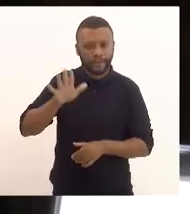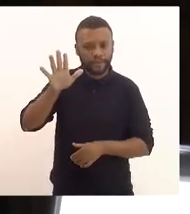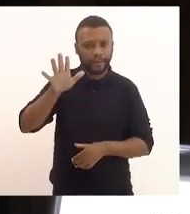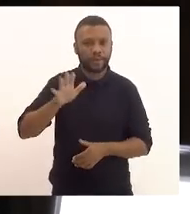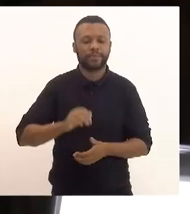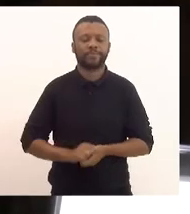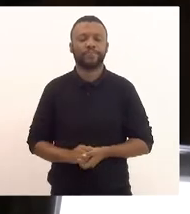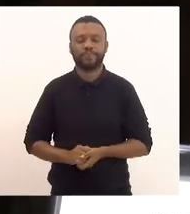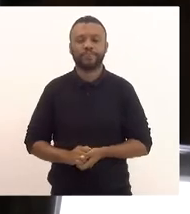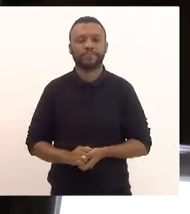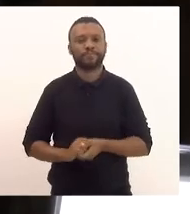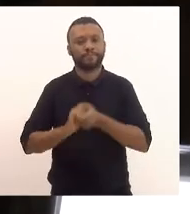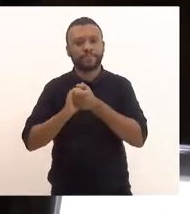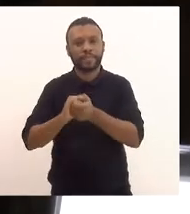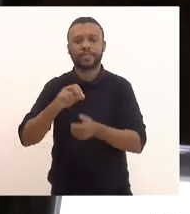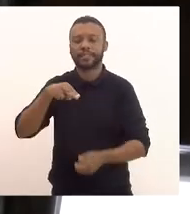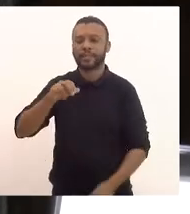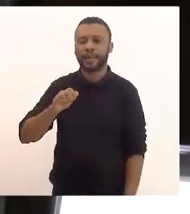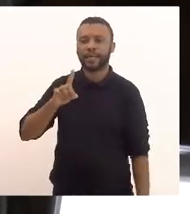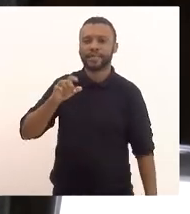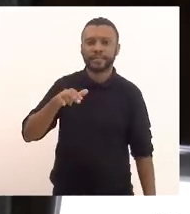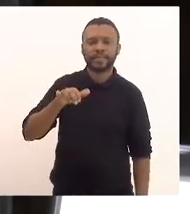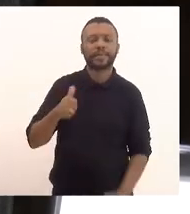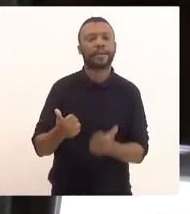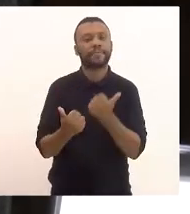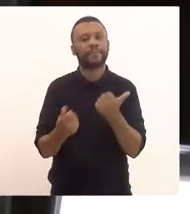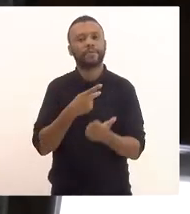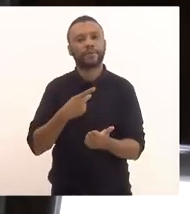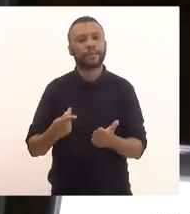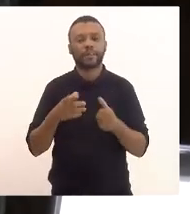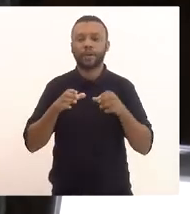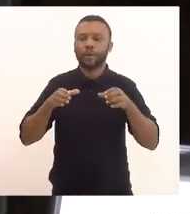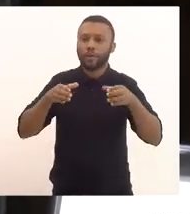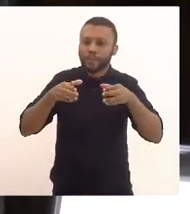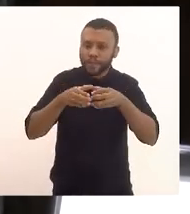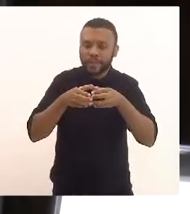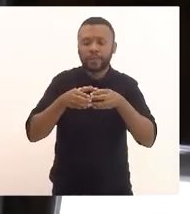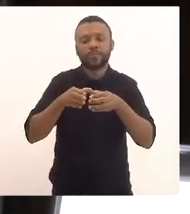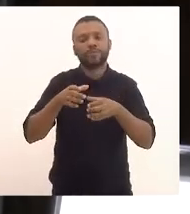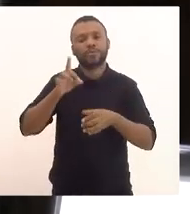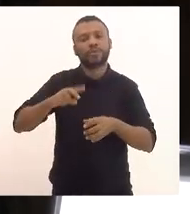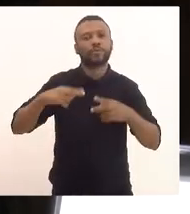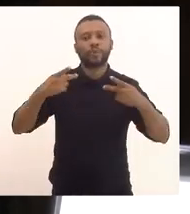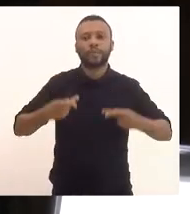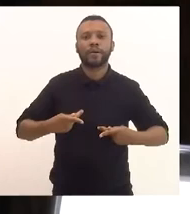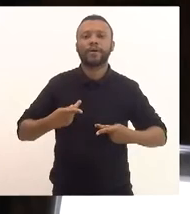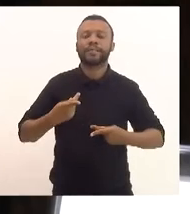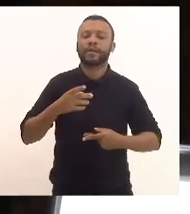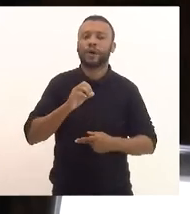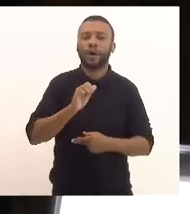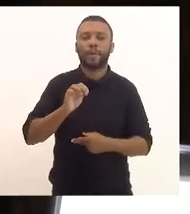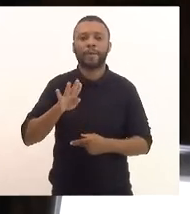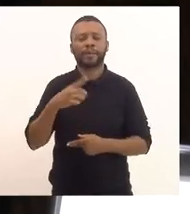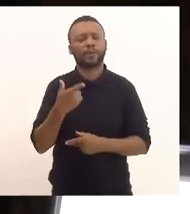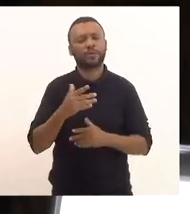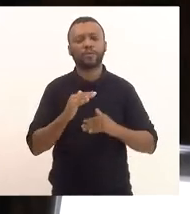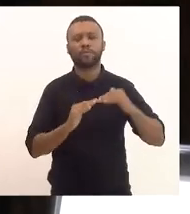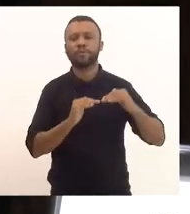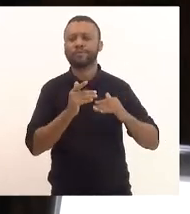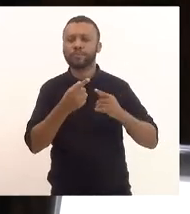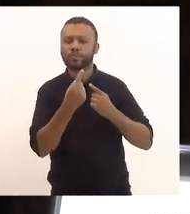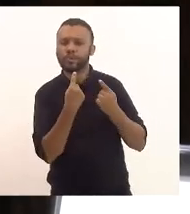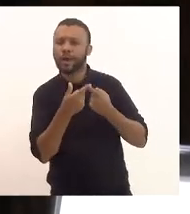saiu da Nadine vice-presidente da Comissão de Direitos Humanos da OAB com quem temos construído